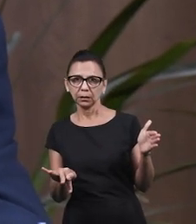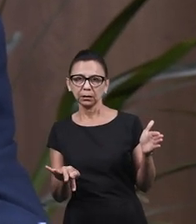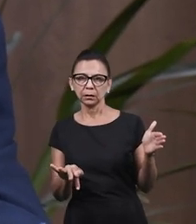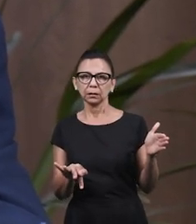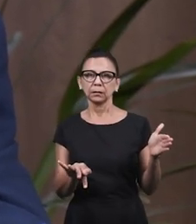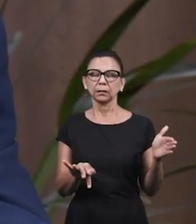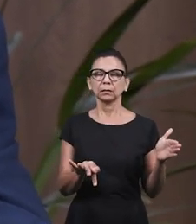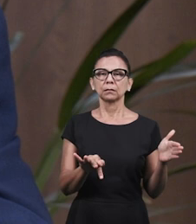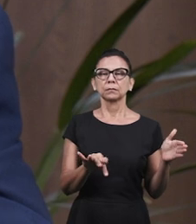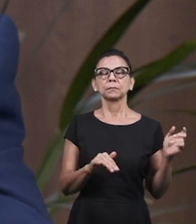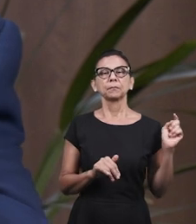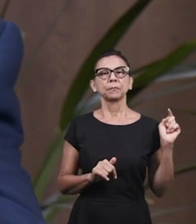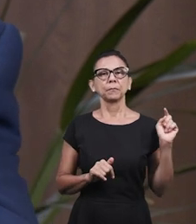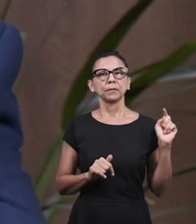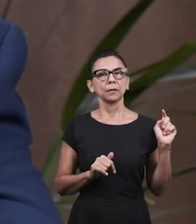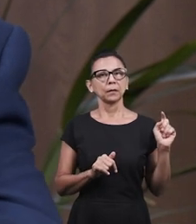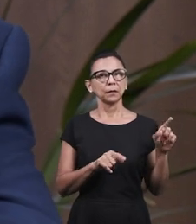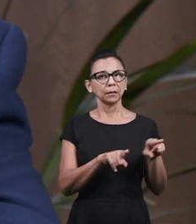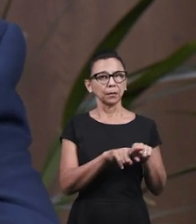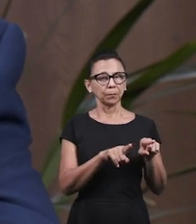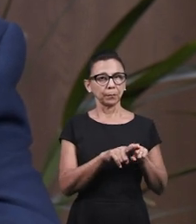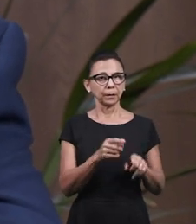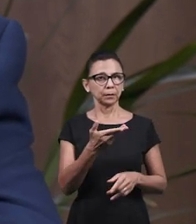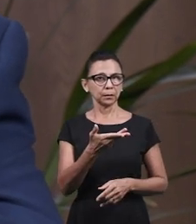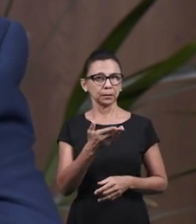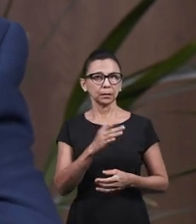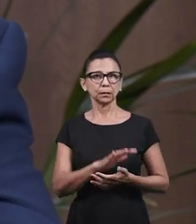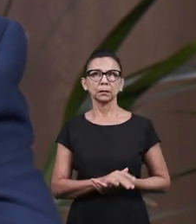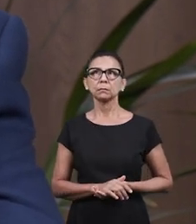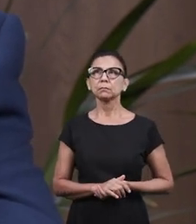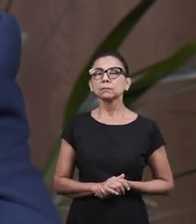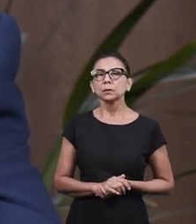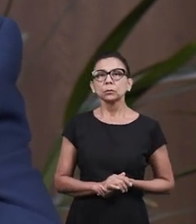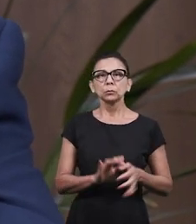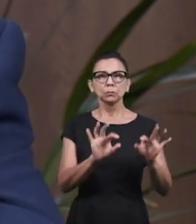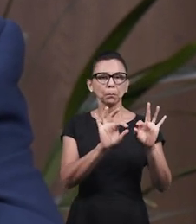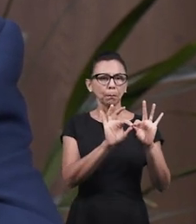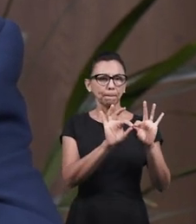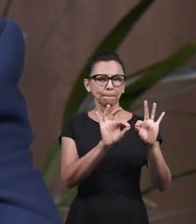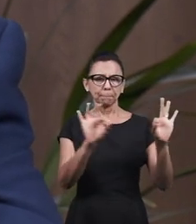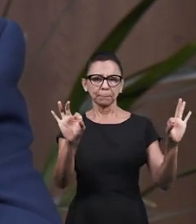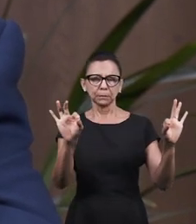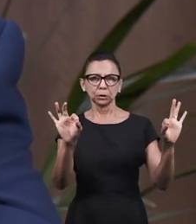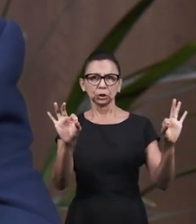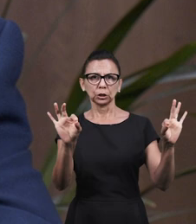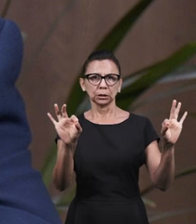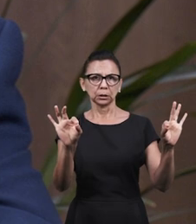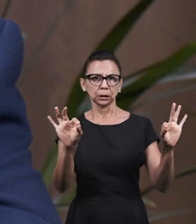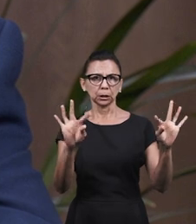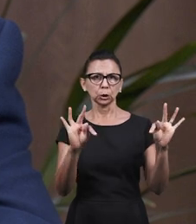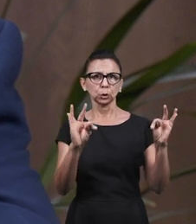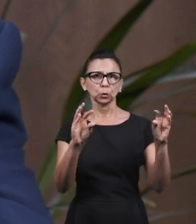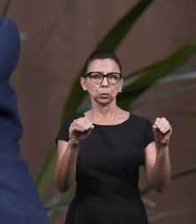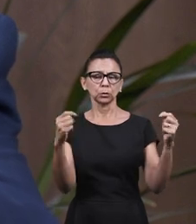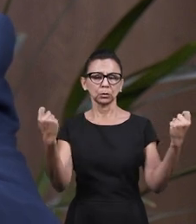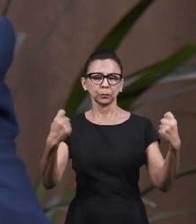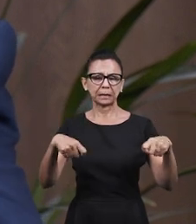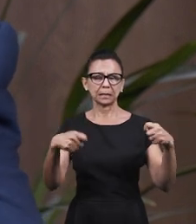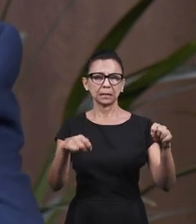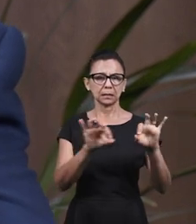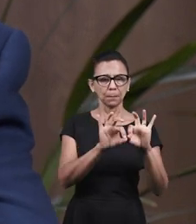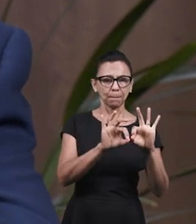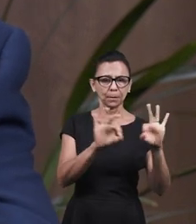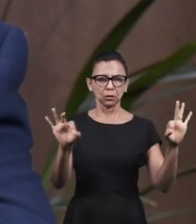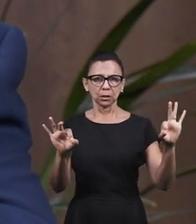perene. Neste universo também, tudo funciona por medidas. Ele é